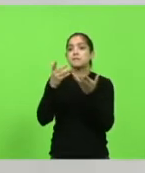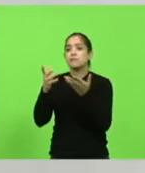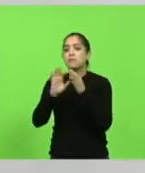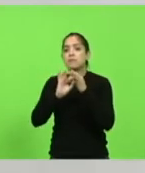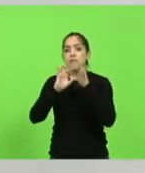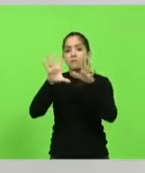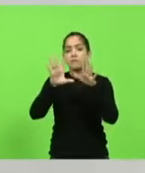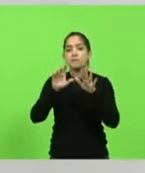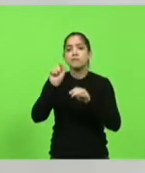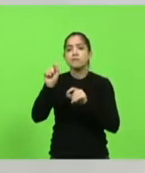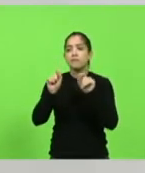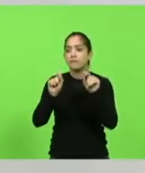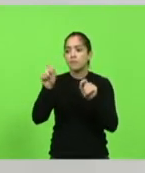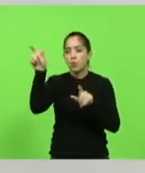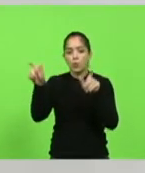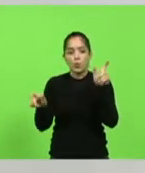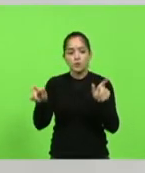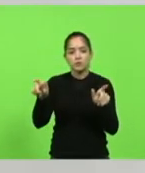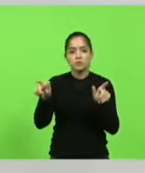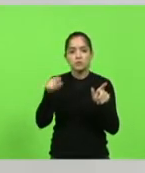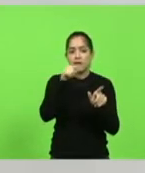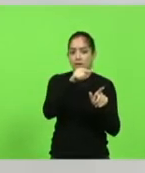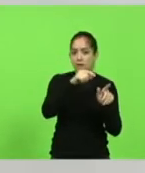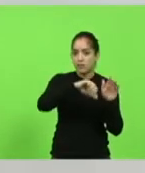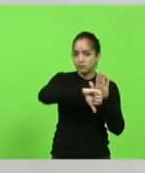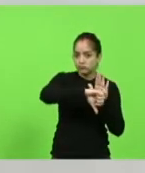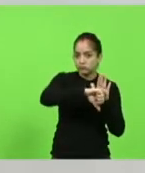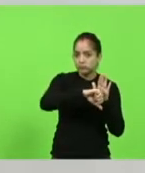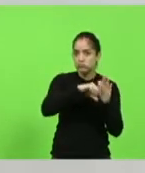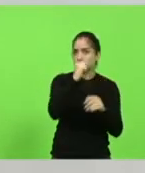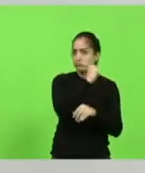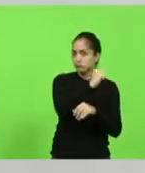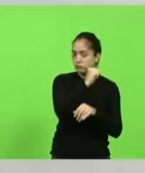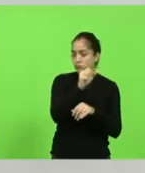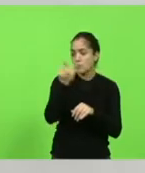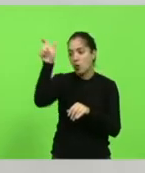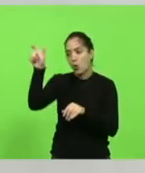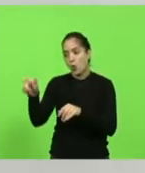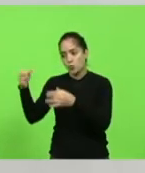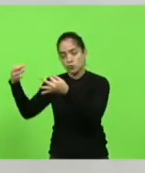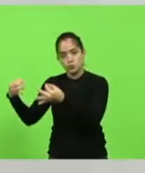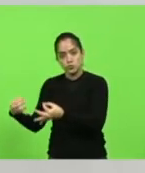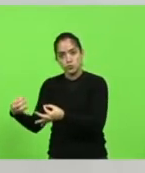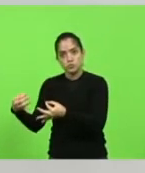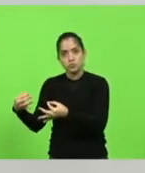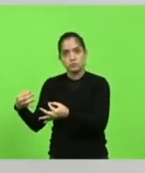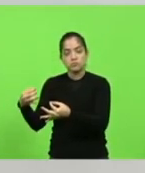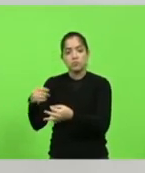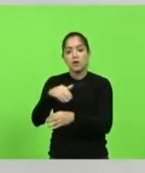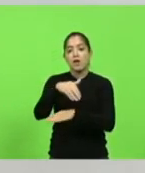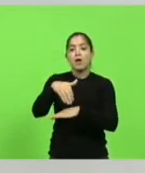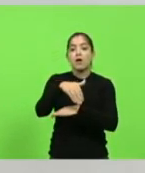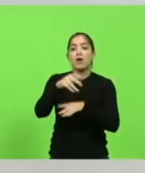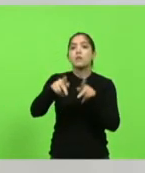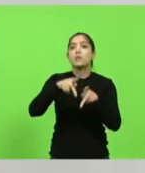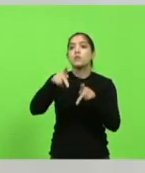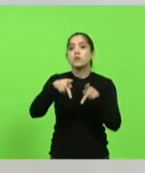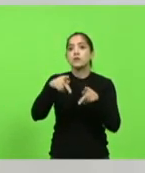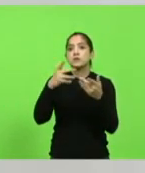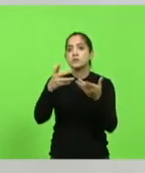que solte? O assassino ou o justo? O que que a rua falou, deputado